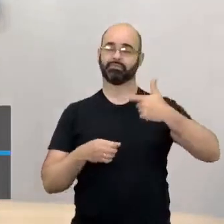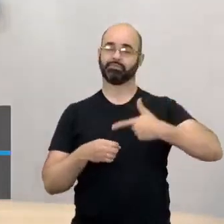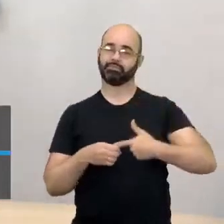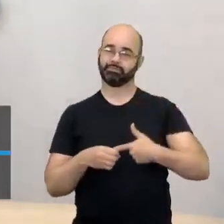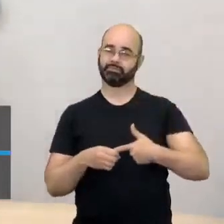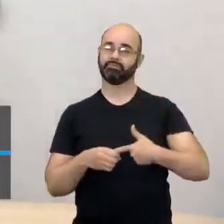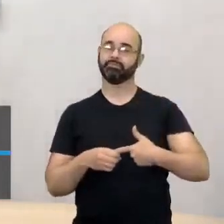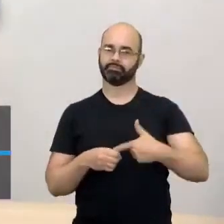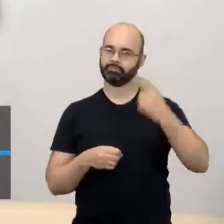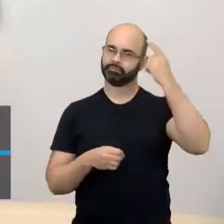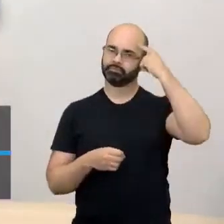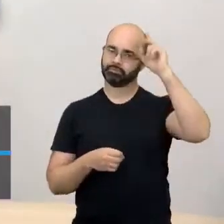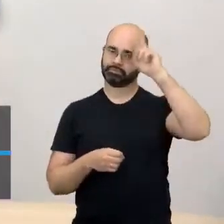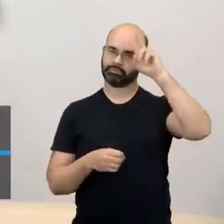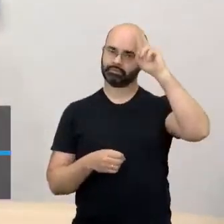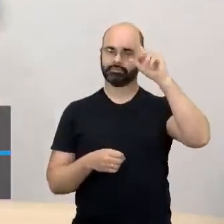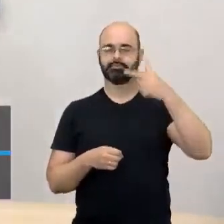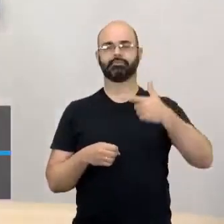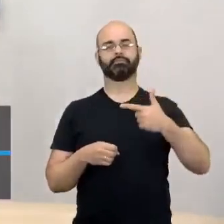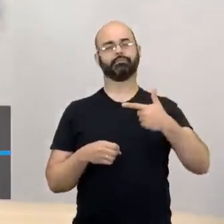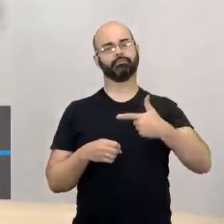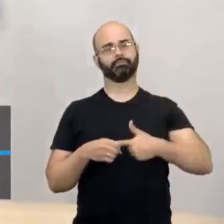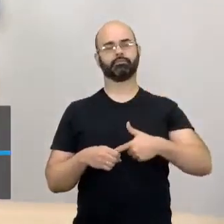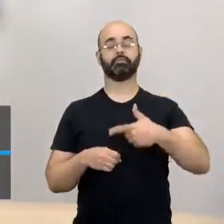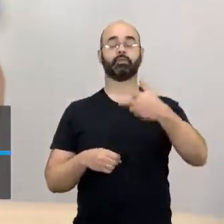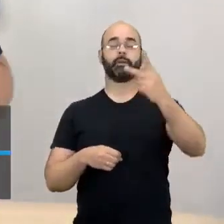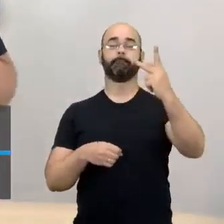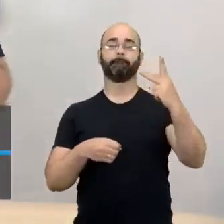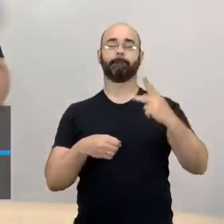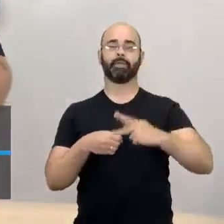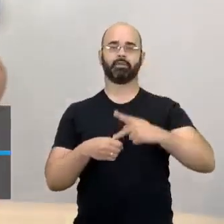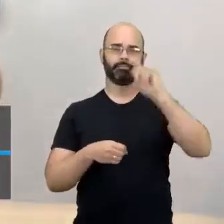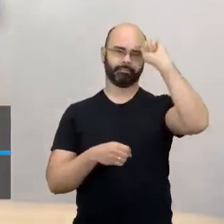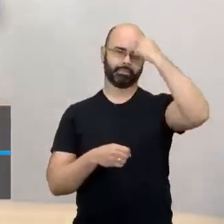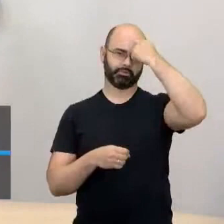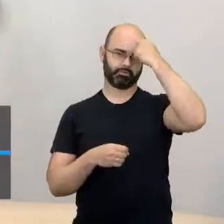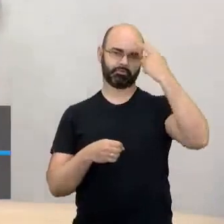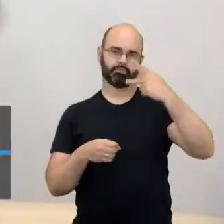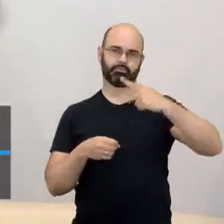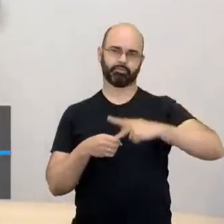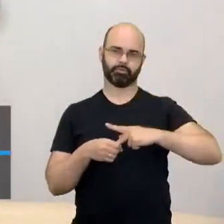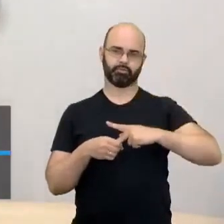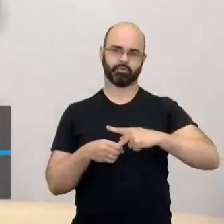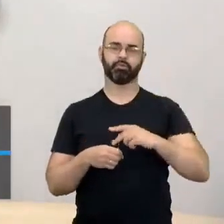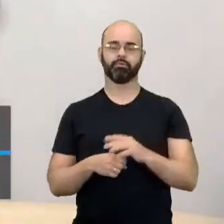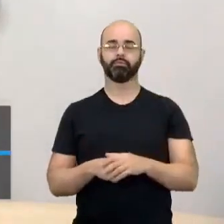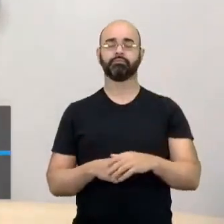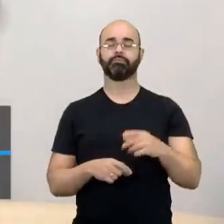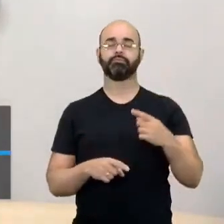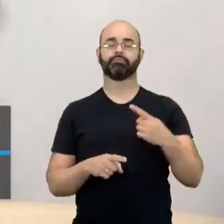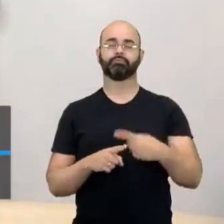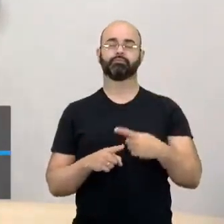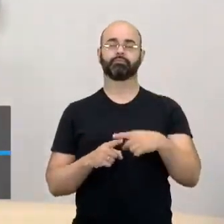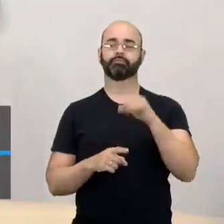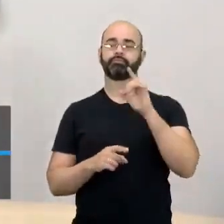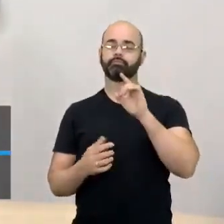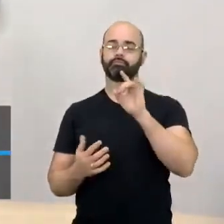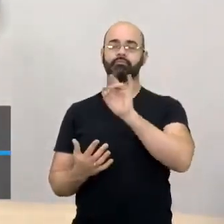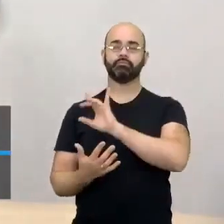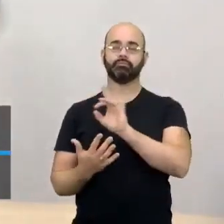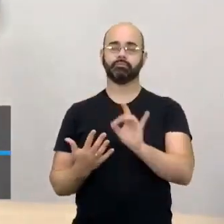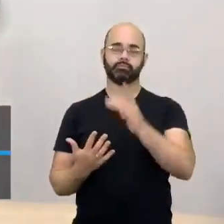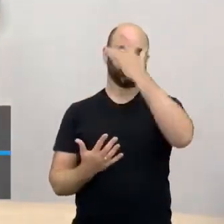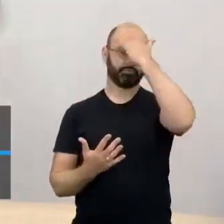então a gente tem que lembrar que o valor do petróleo é um valor elevado, e aí faz com que, né, o valor per capita anual